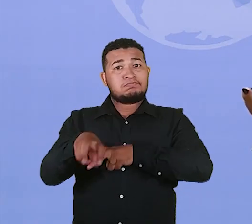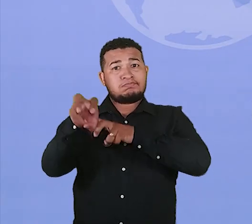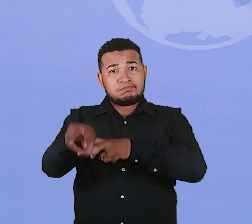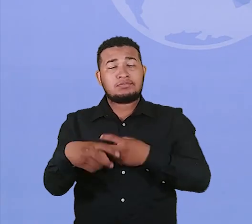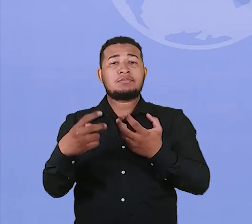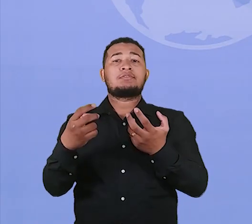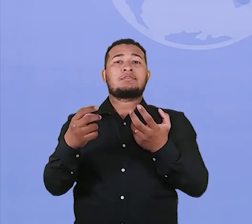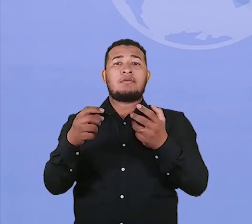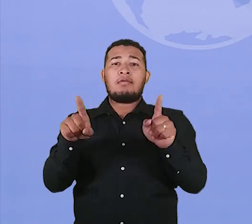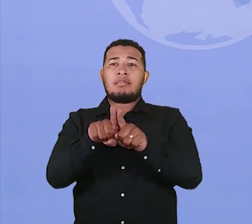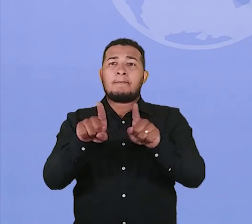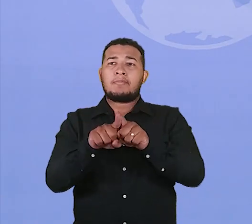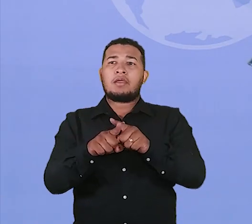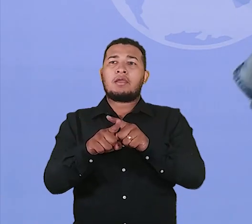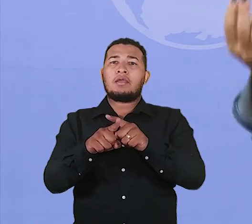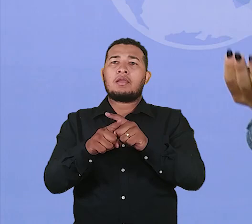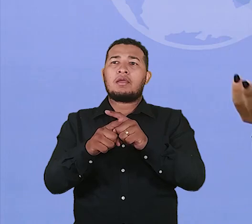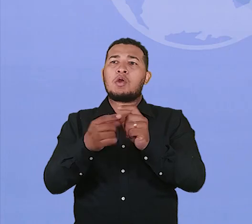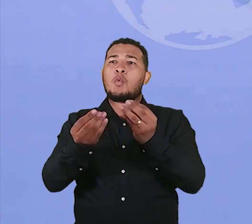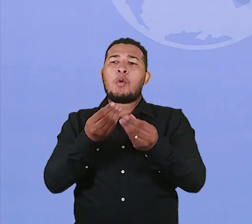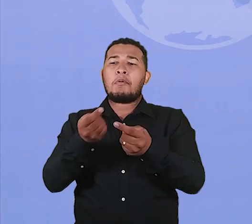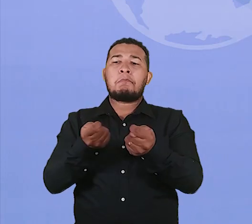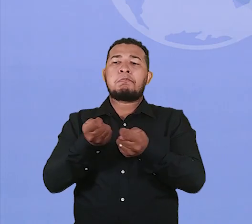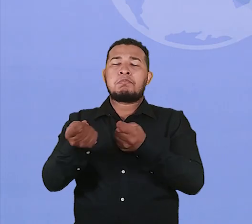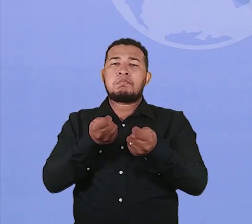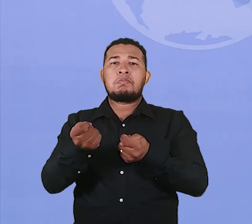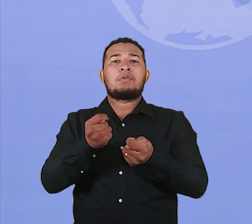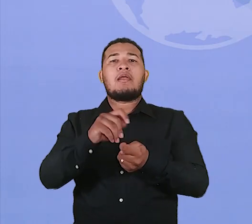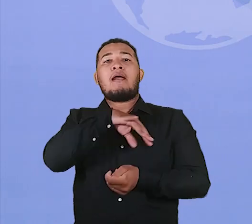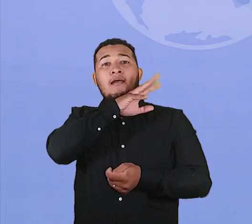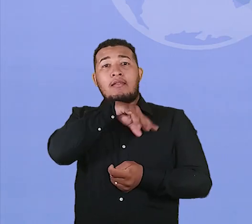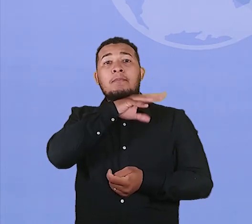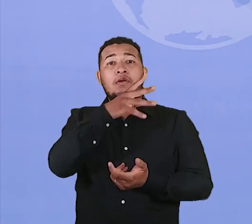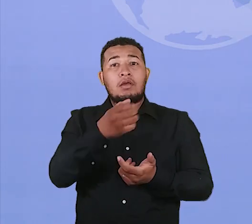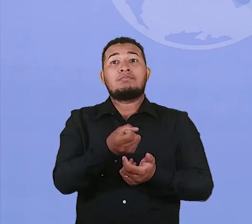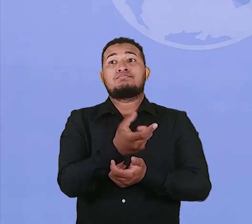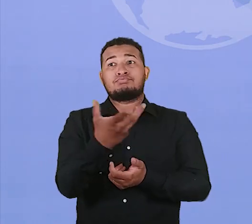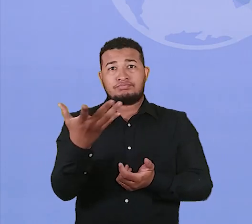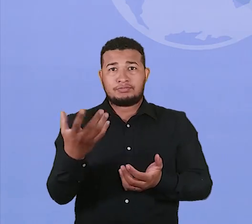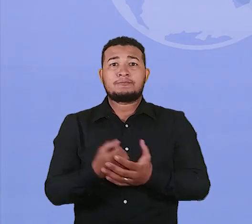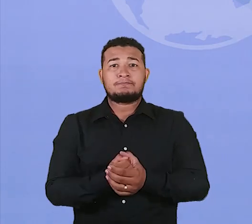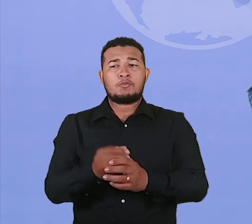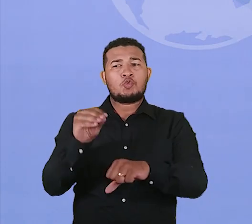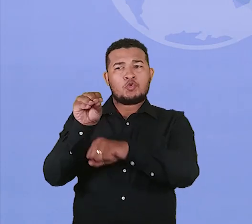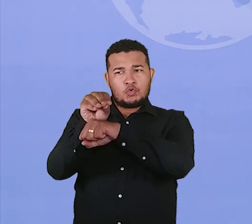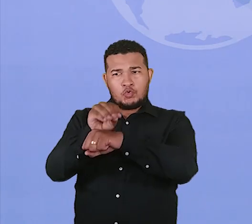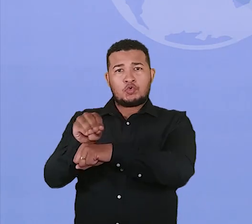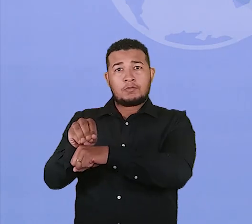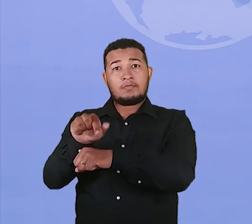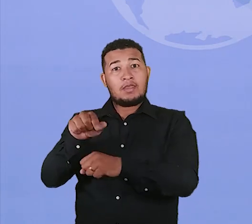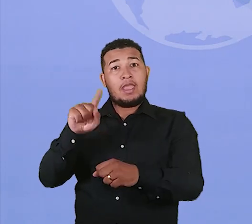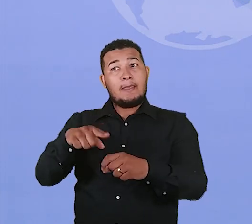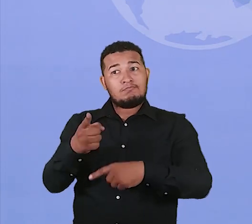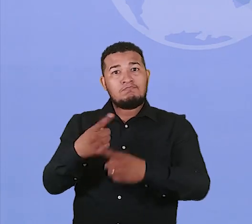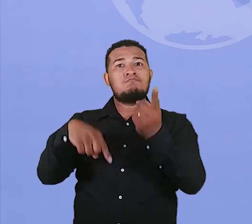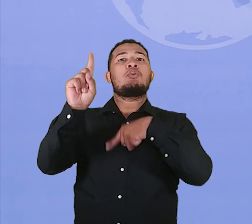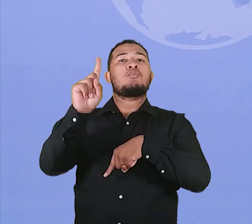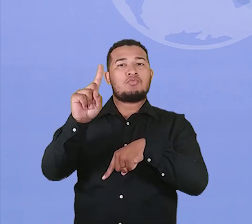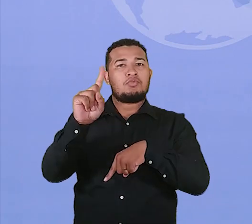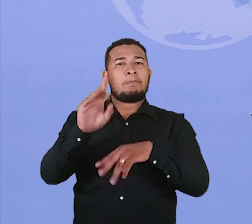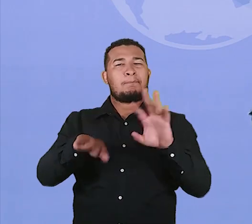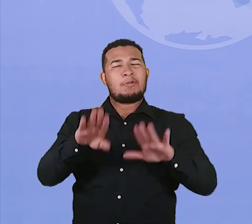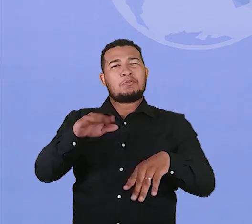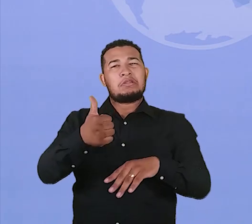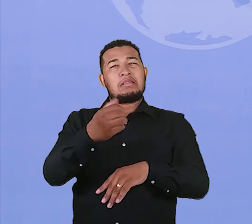na agricultura é a criar né animais domésticos tá então ali foi um bom mesmo é